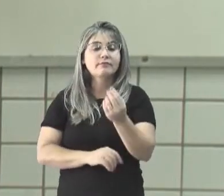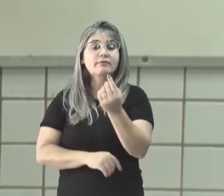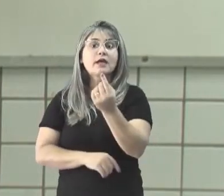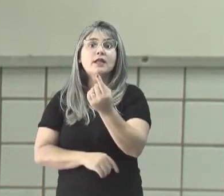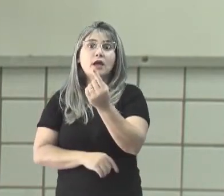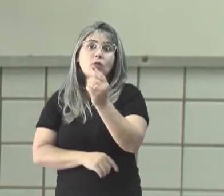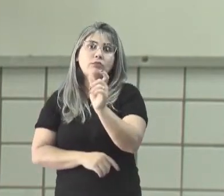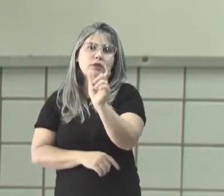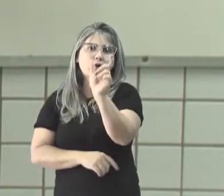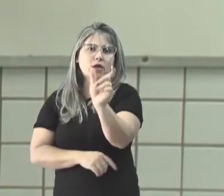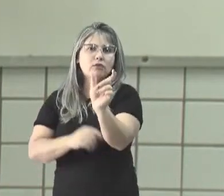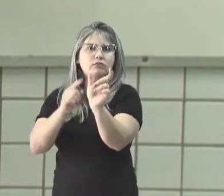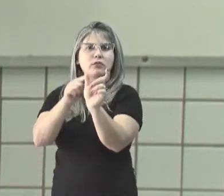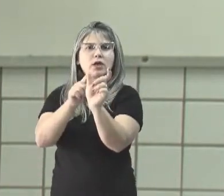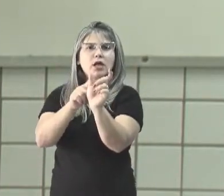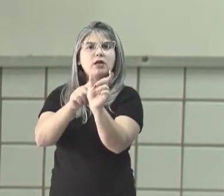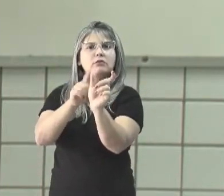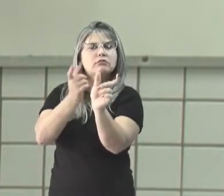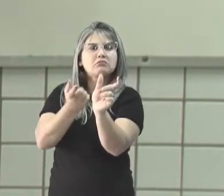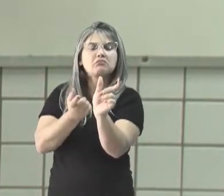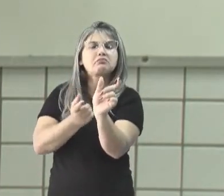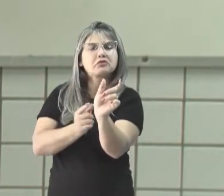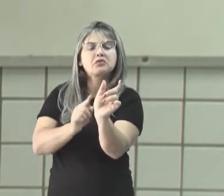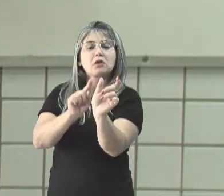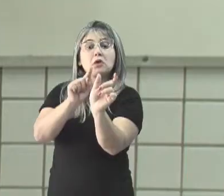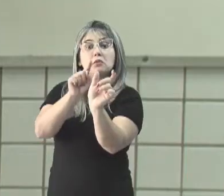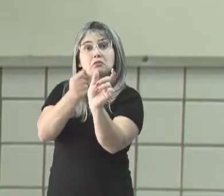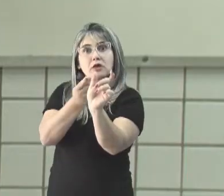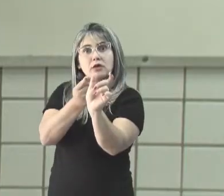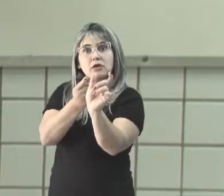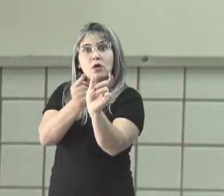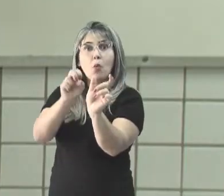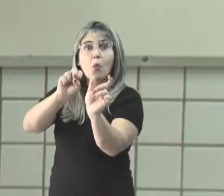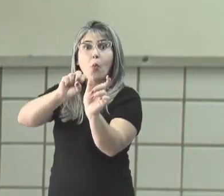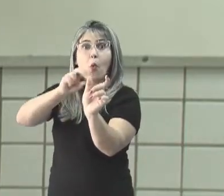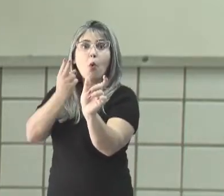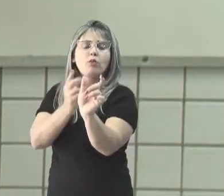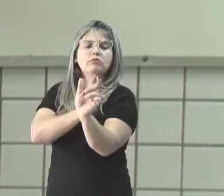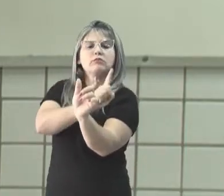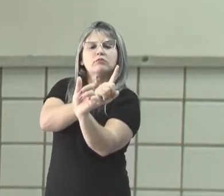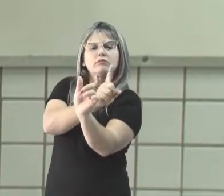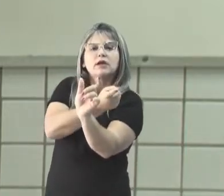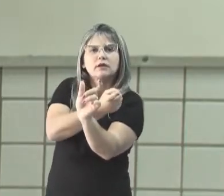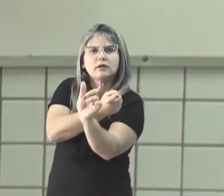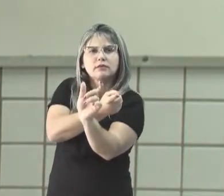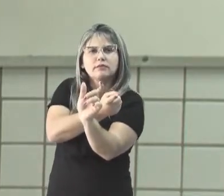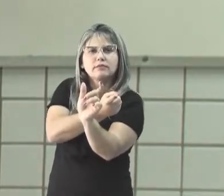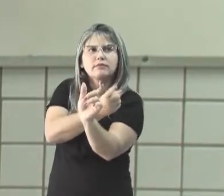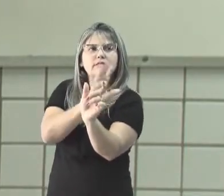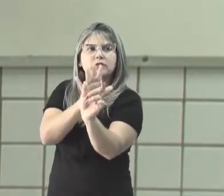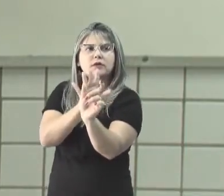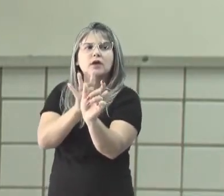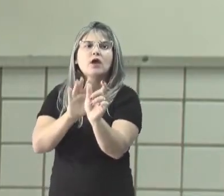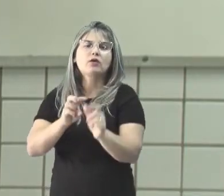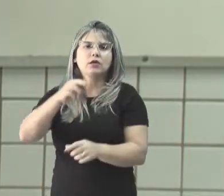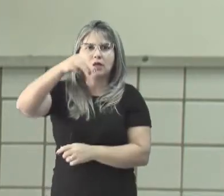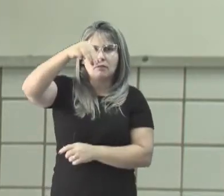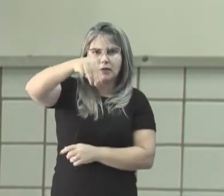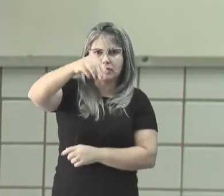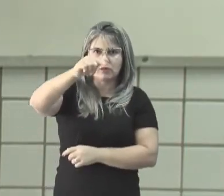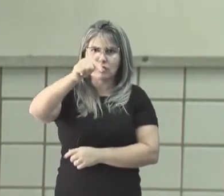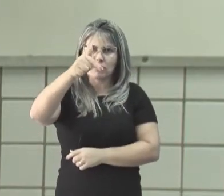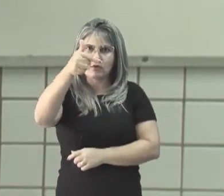casa, seja para a esquerda ou seja para a direita. Quando a gente está em metro quadrado, lembra? O expoente é